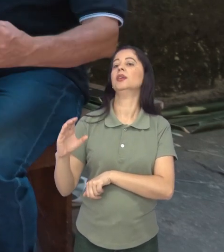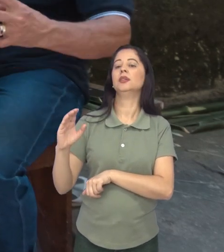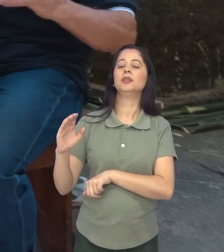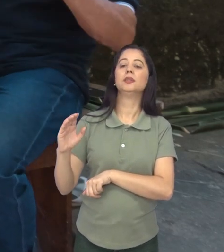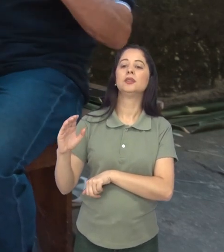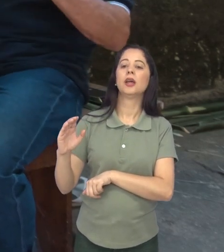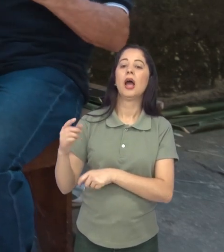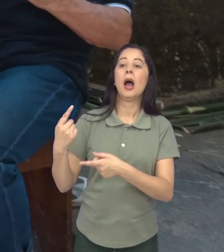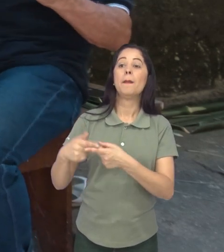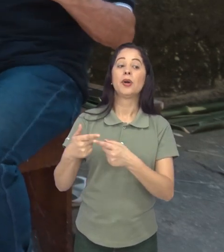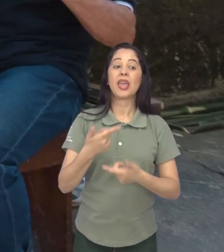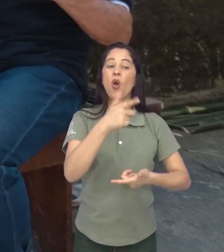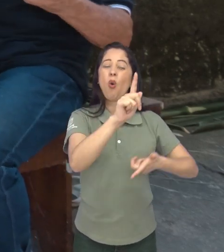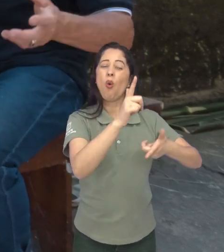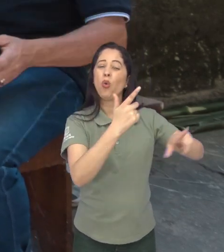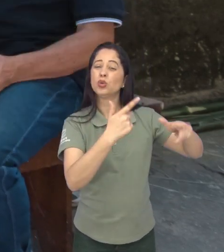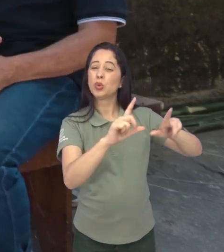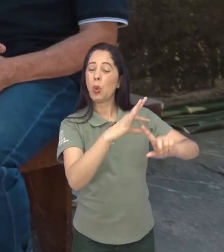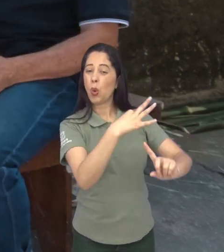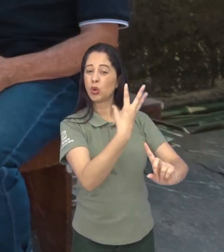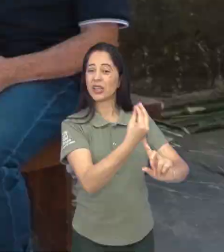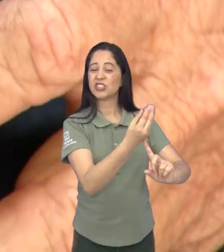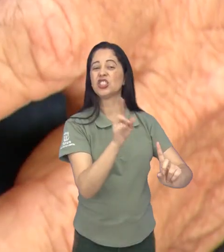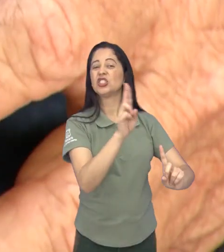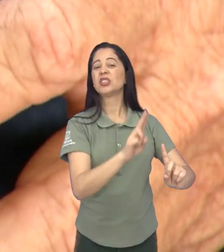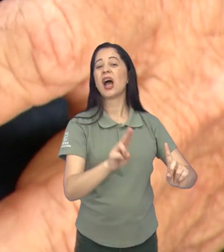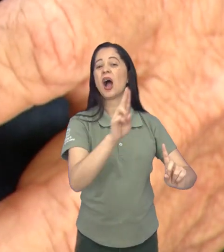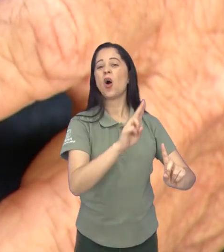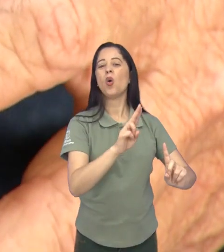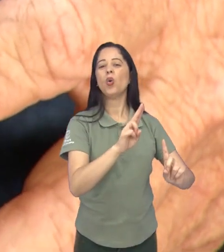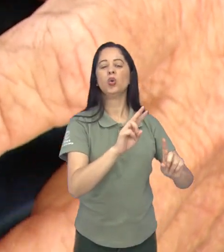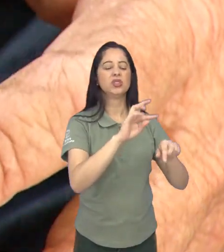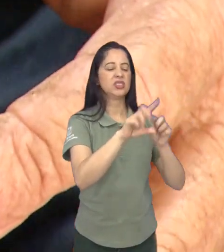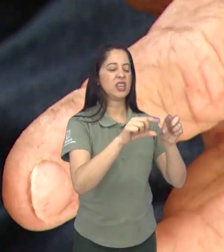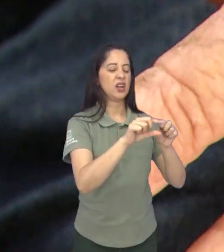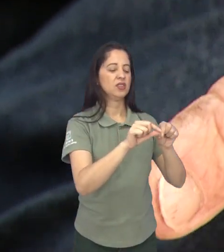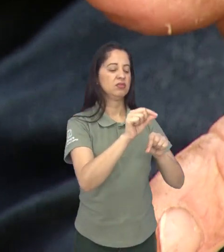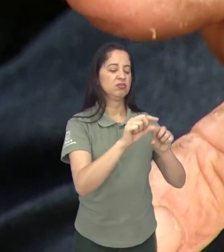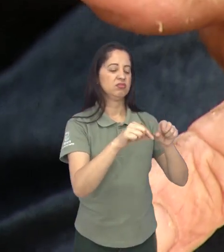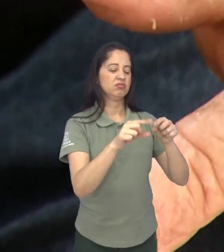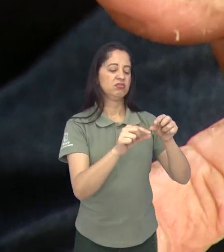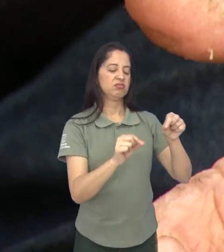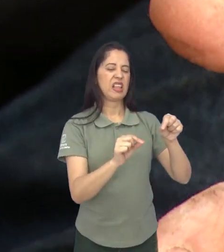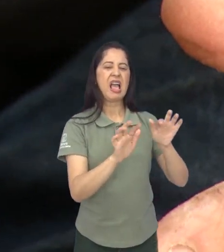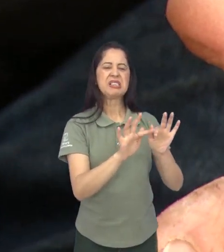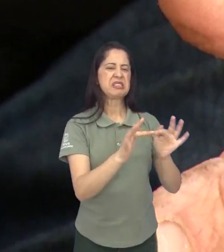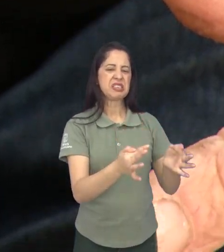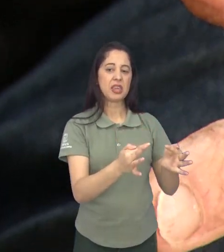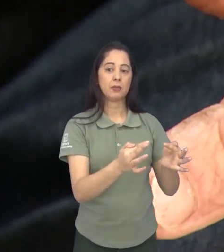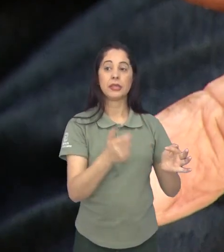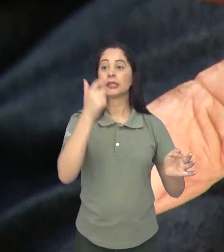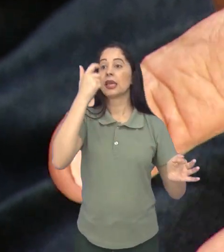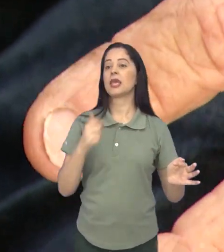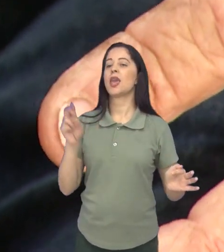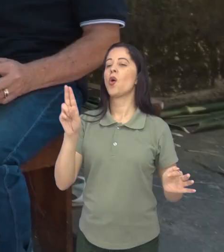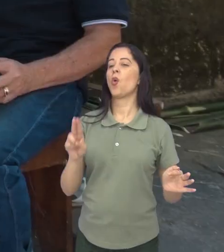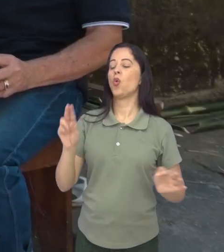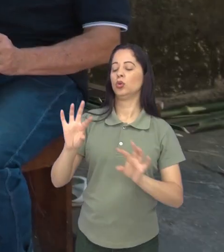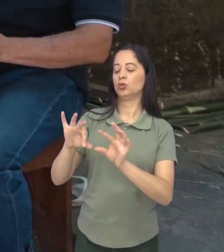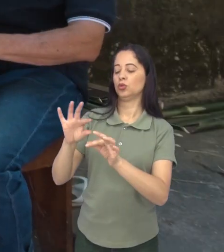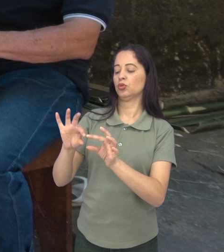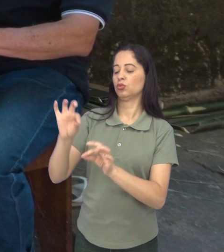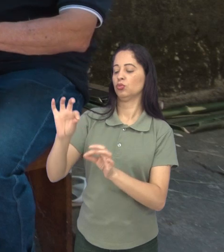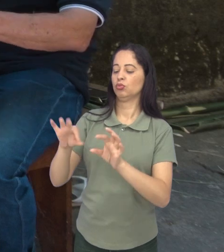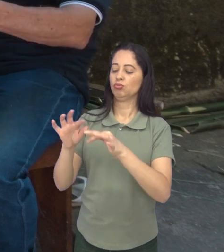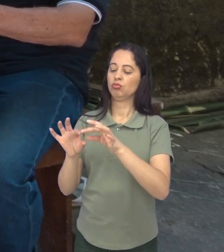que todos os outros fabricantes, eles utilizam linearmente o amarrio aqui. E